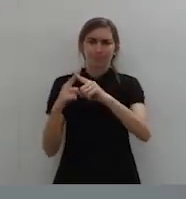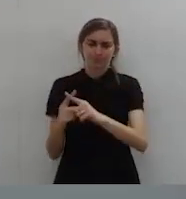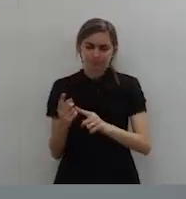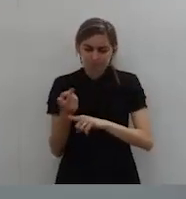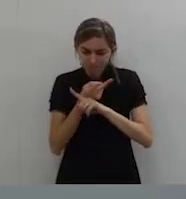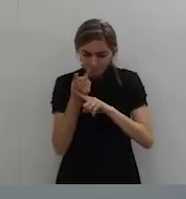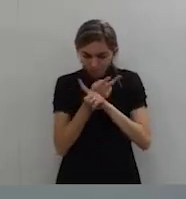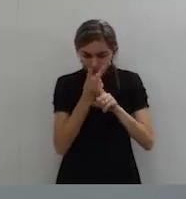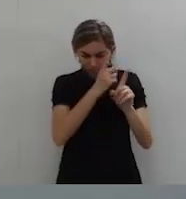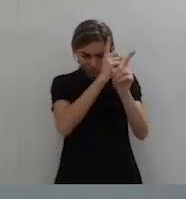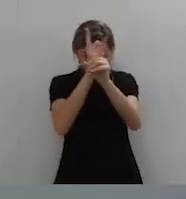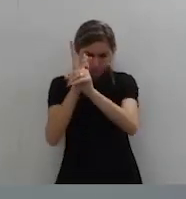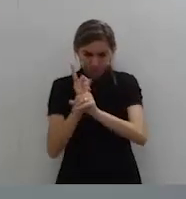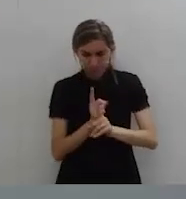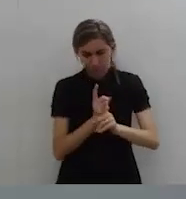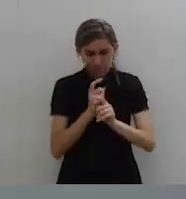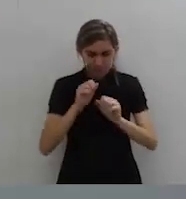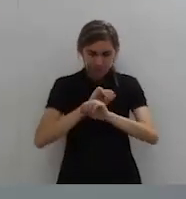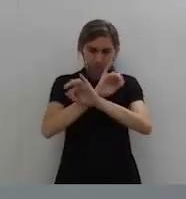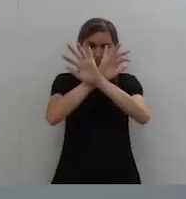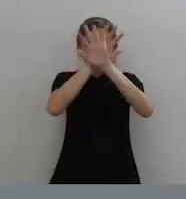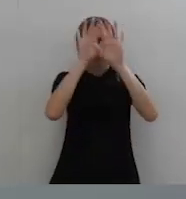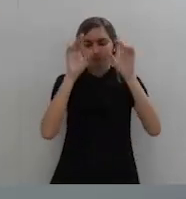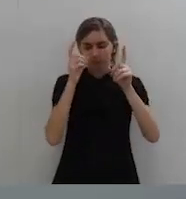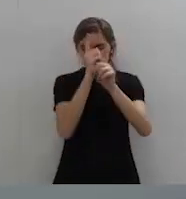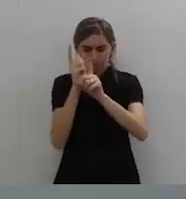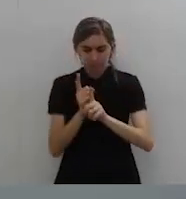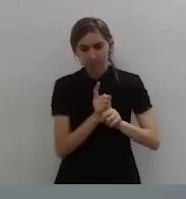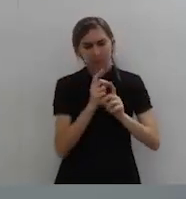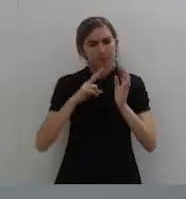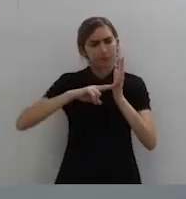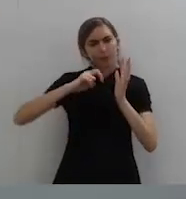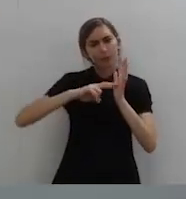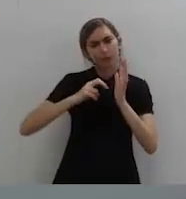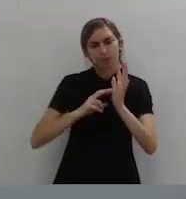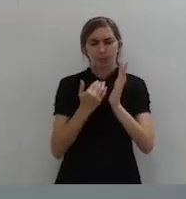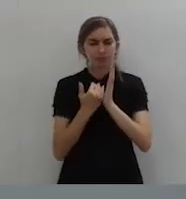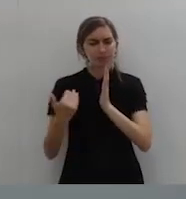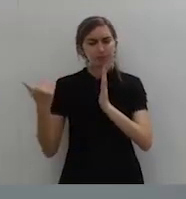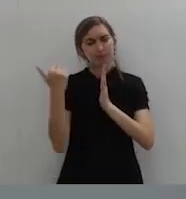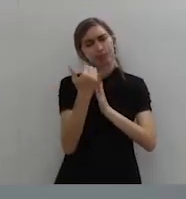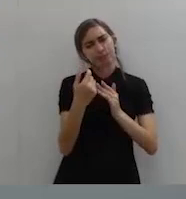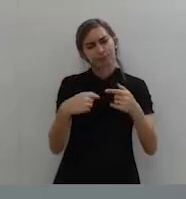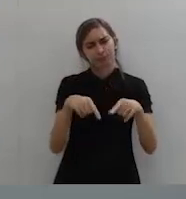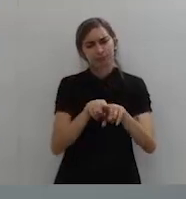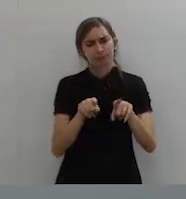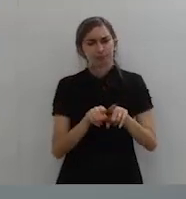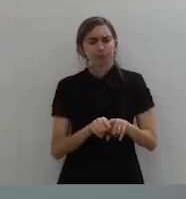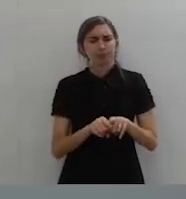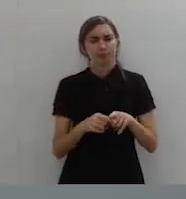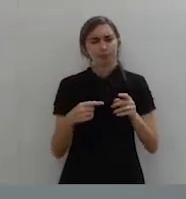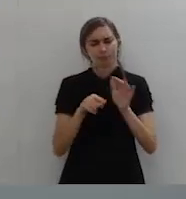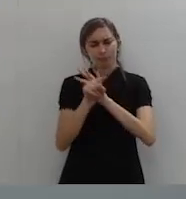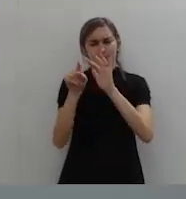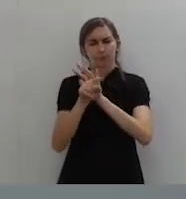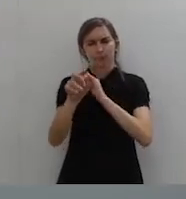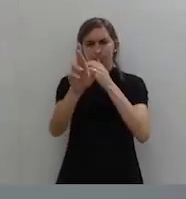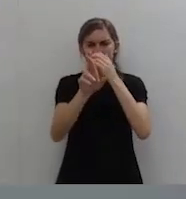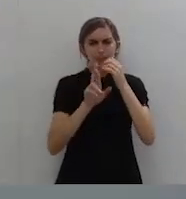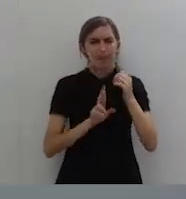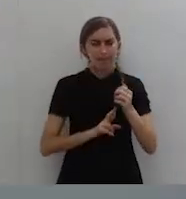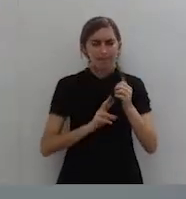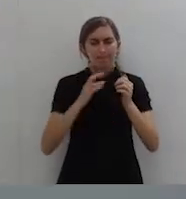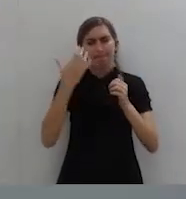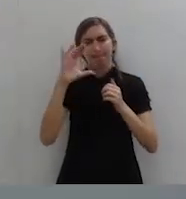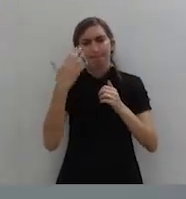de caça-palavras, que podem ampliar o seu repertório, o seu vocabulário, como também de quiz, né? Perguntas e